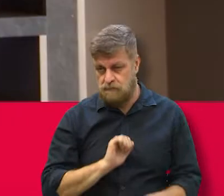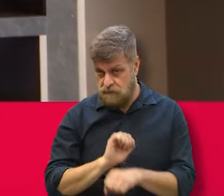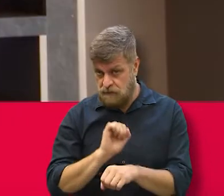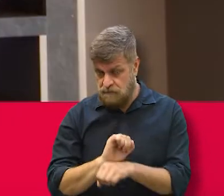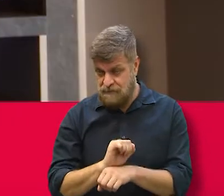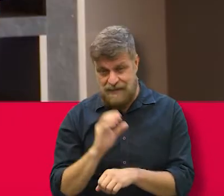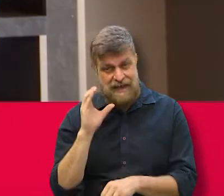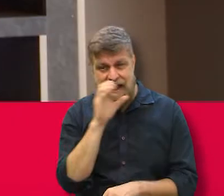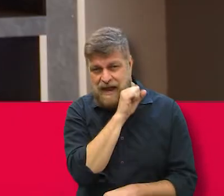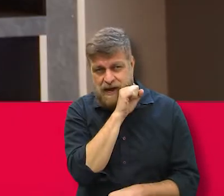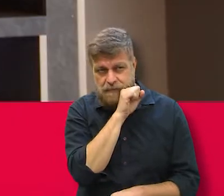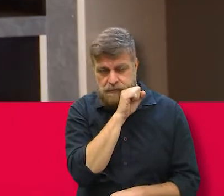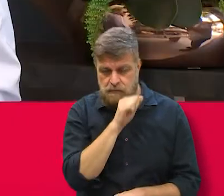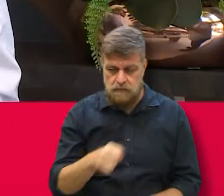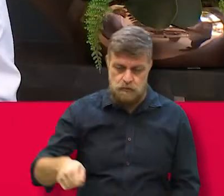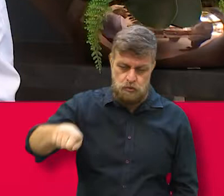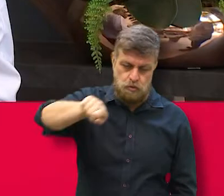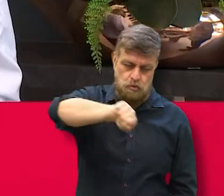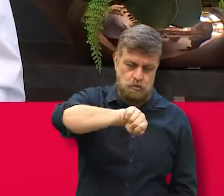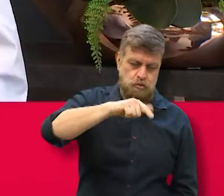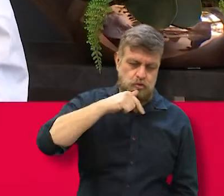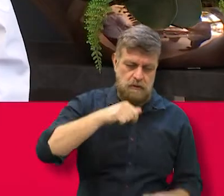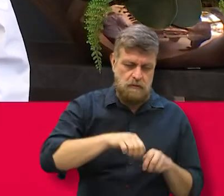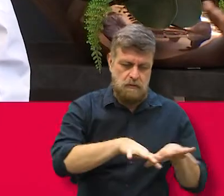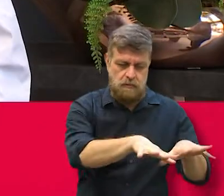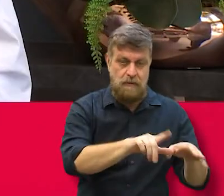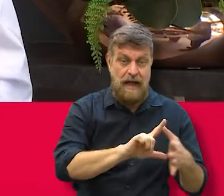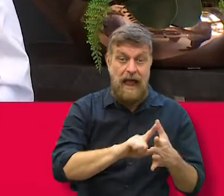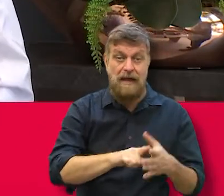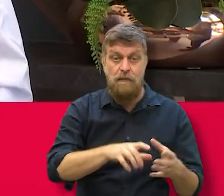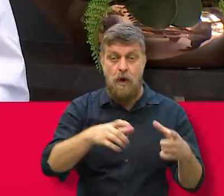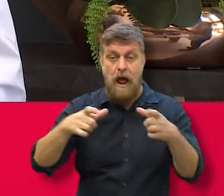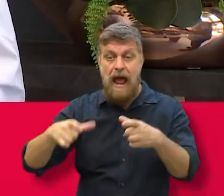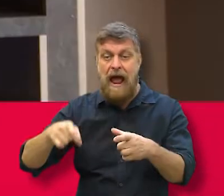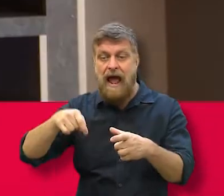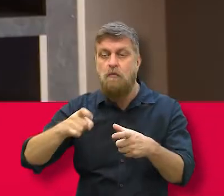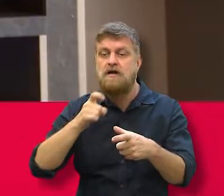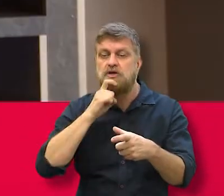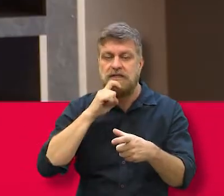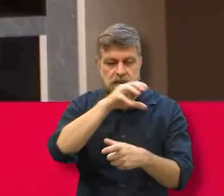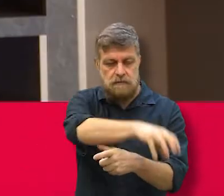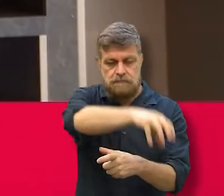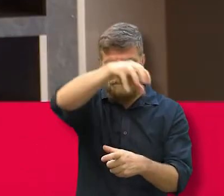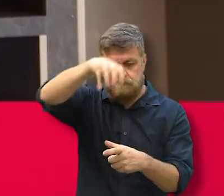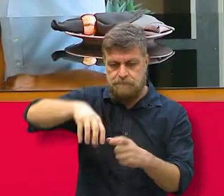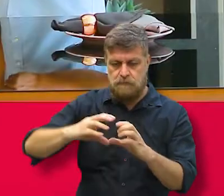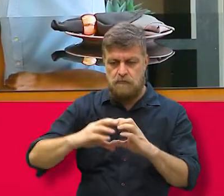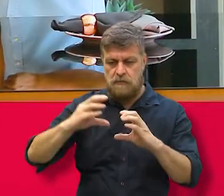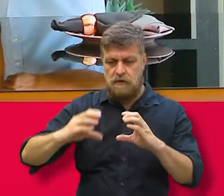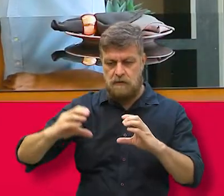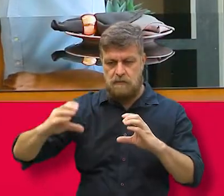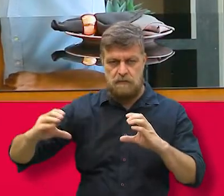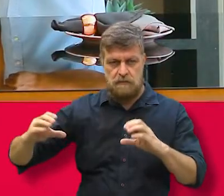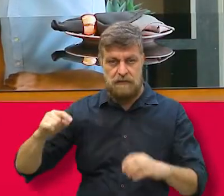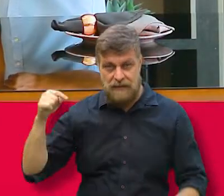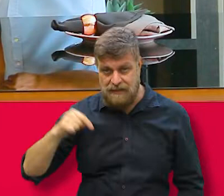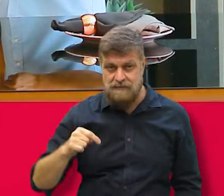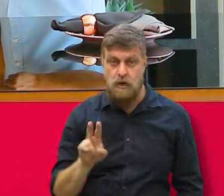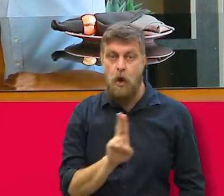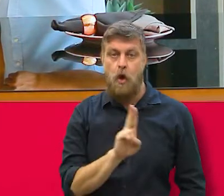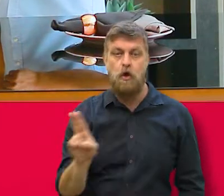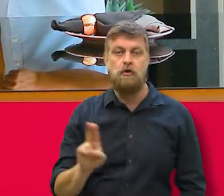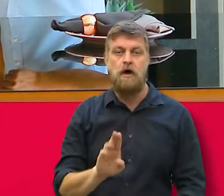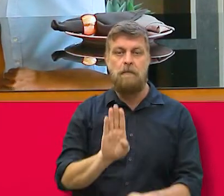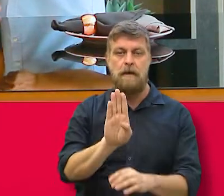Não deixa muito. E aí... escorre e vai para água gelada. Esse é o processo da nossa receita. Branqueamento, é